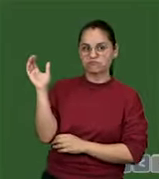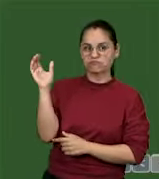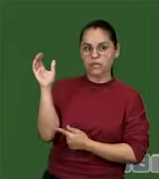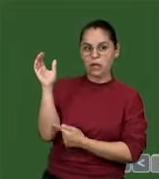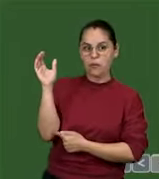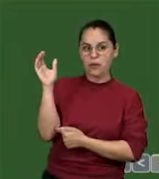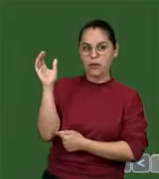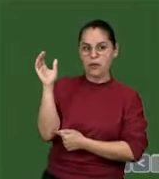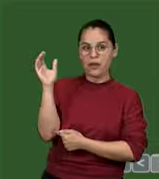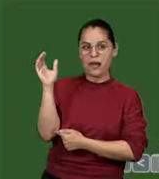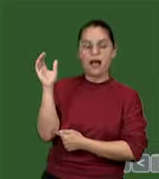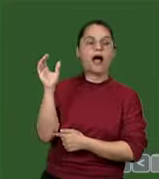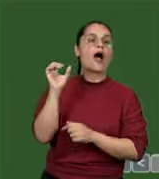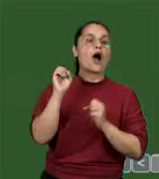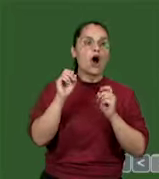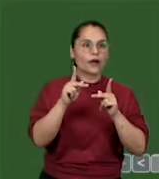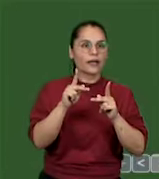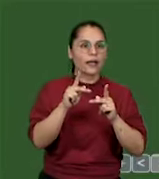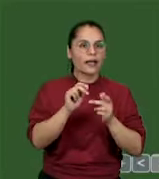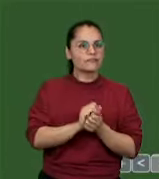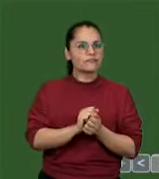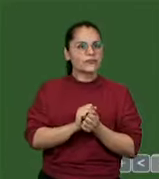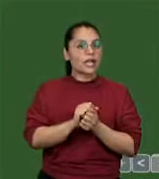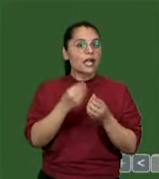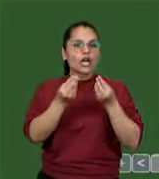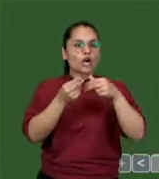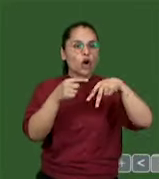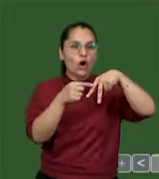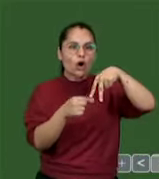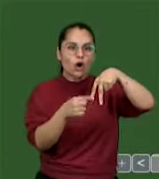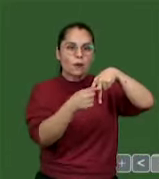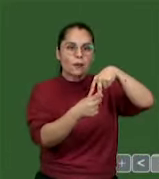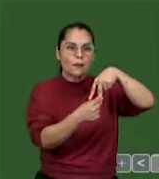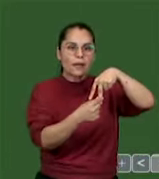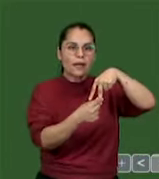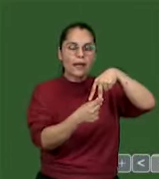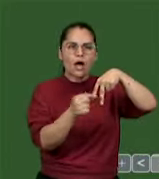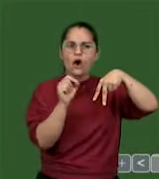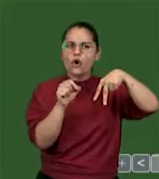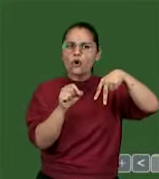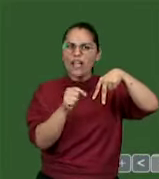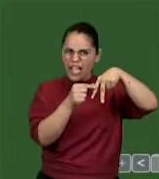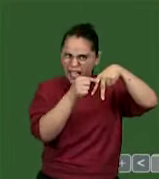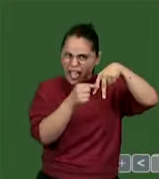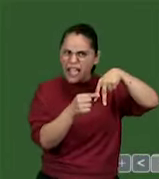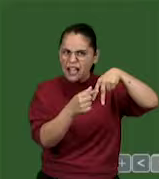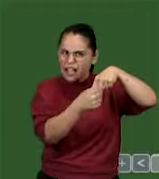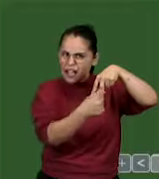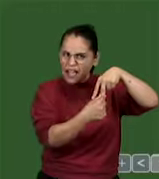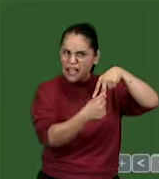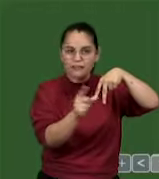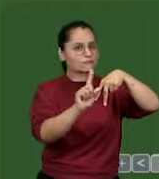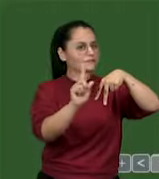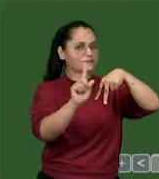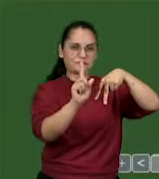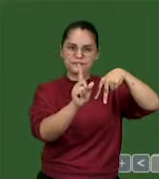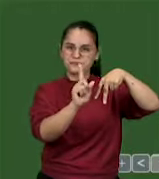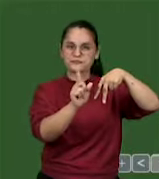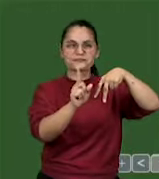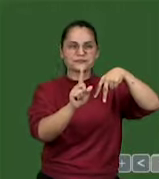braço. Ótimo. E as pernas das pessoas que estão pulando? As pernas ficam retas para baixo? Não, claro que